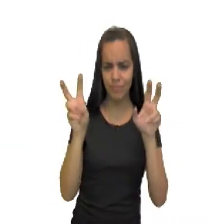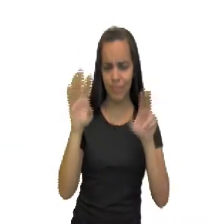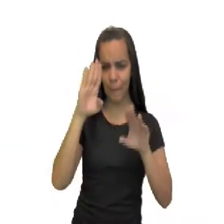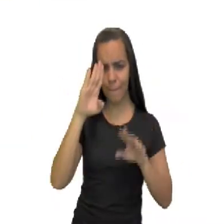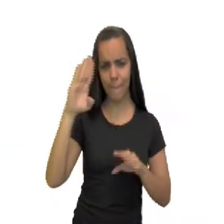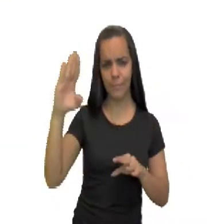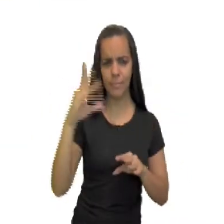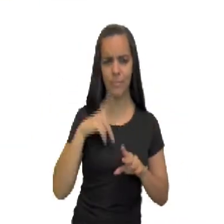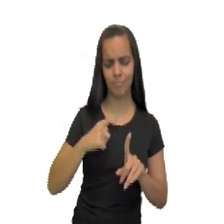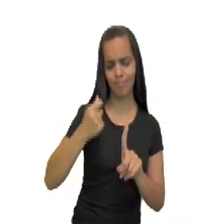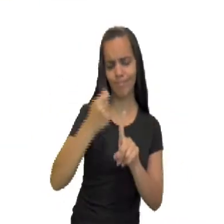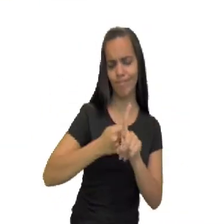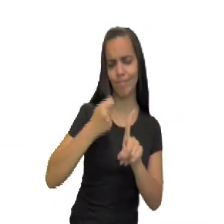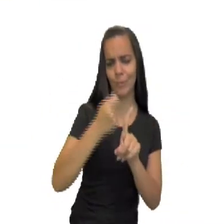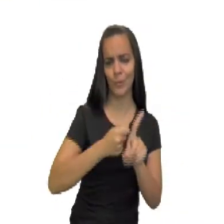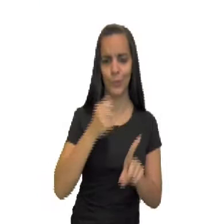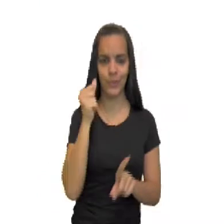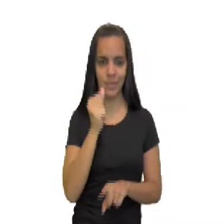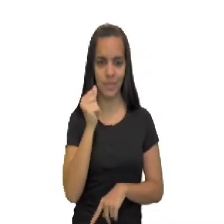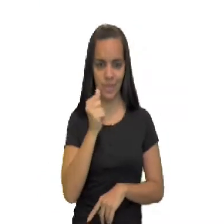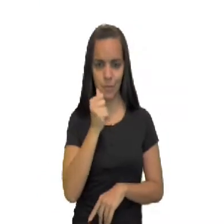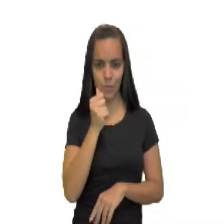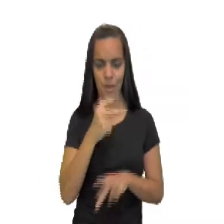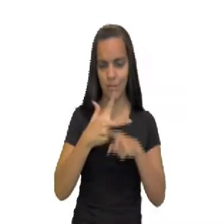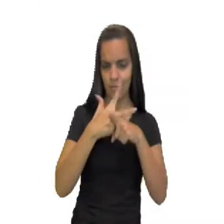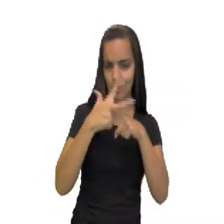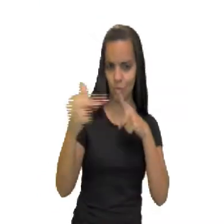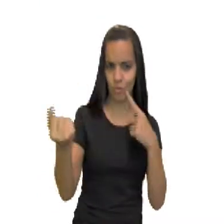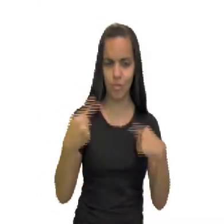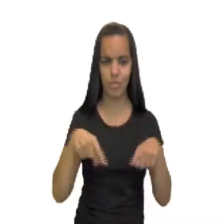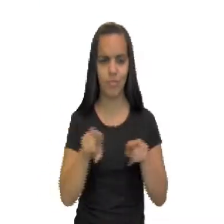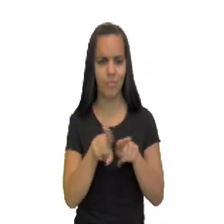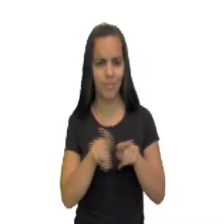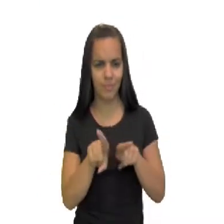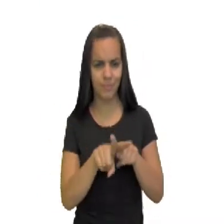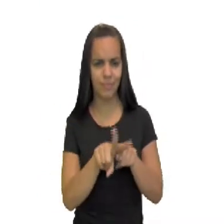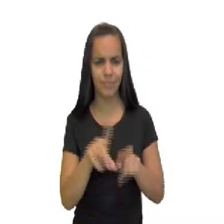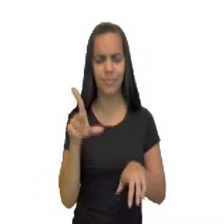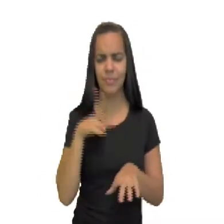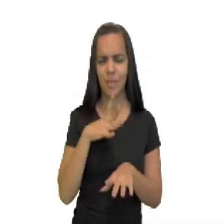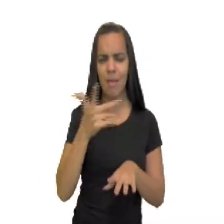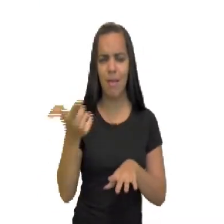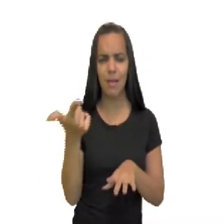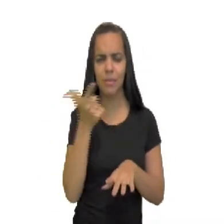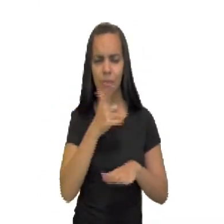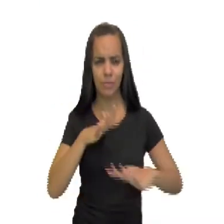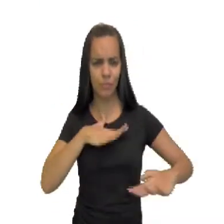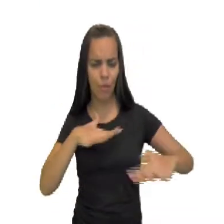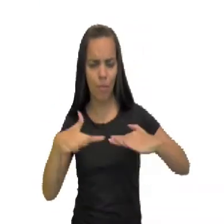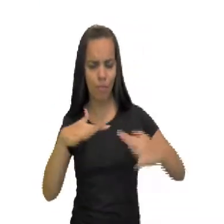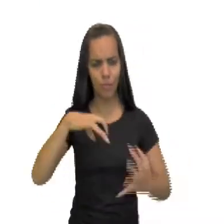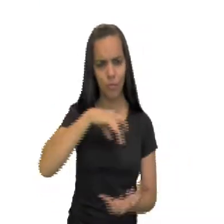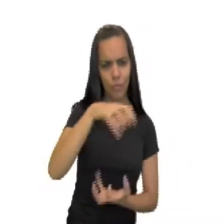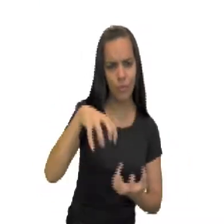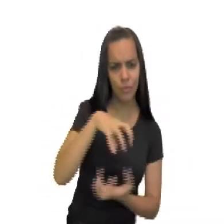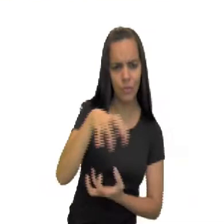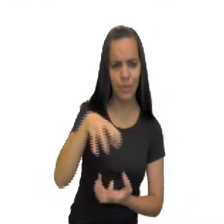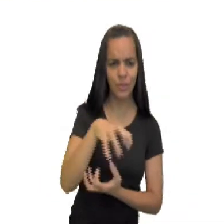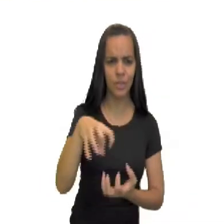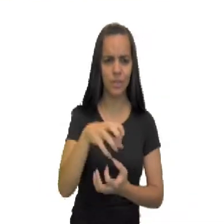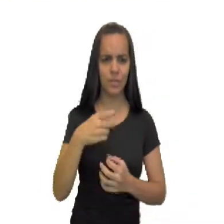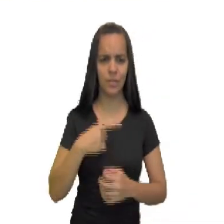conquistas das mulheres no decorrer da história. Elas lideraram movimentos revolucionários